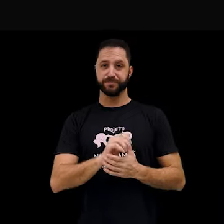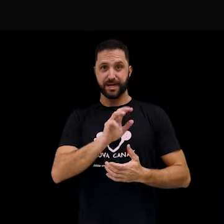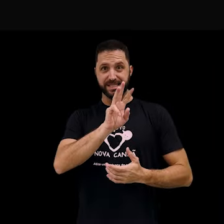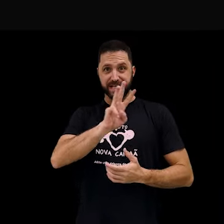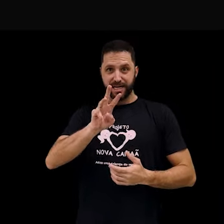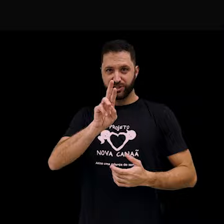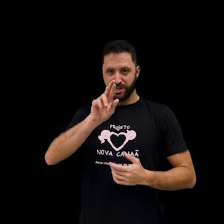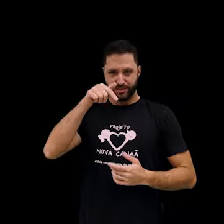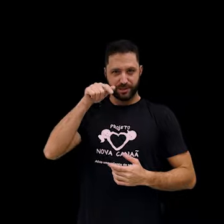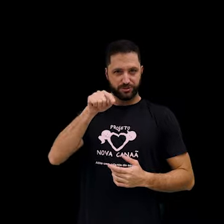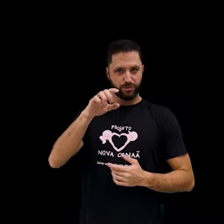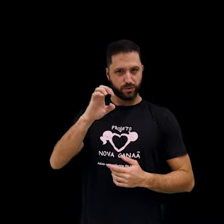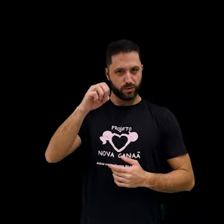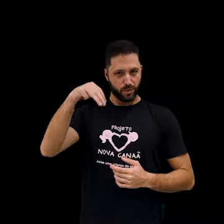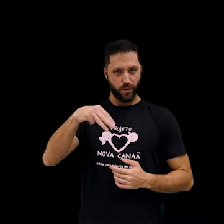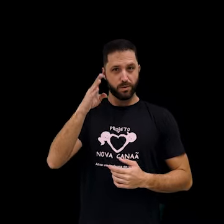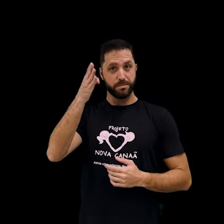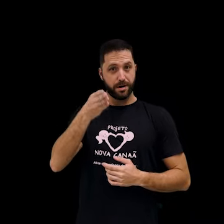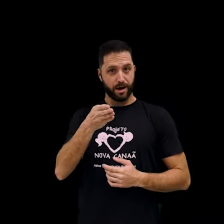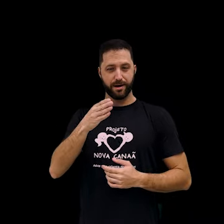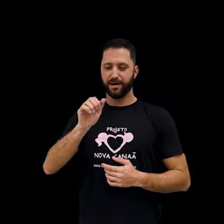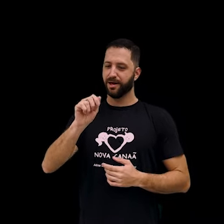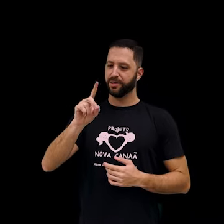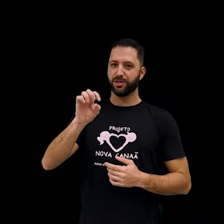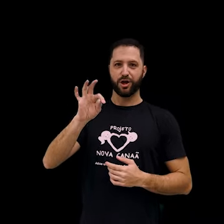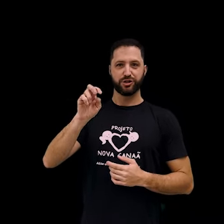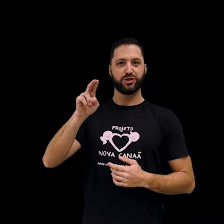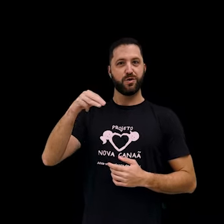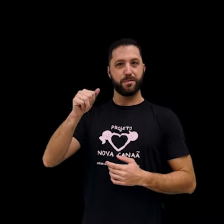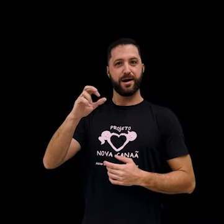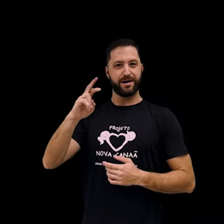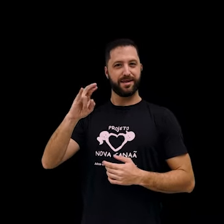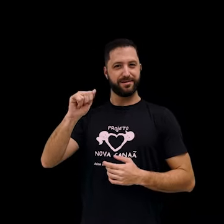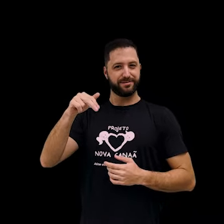Por isso eu quero te pedir, entre no site